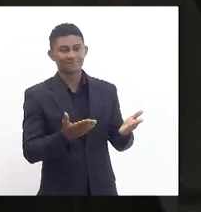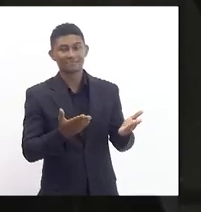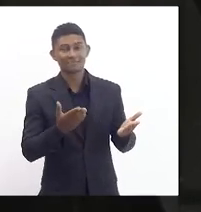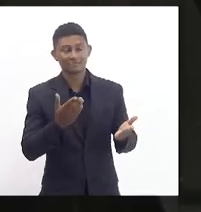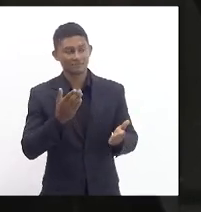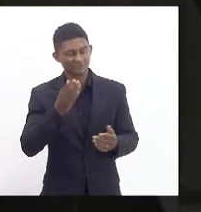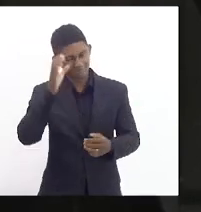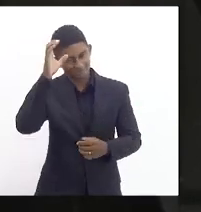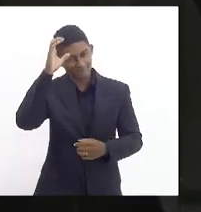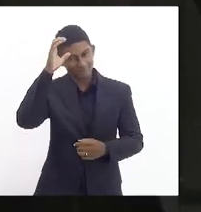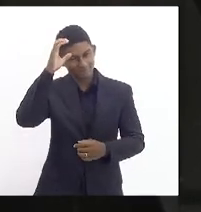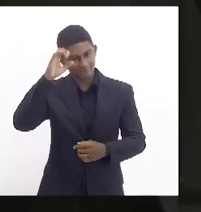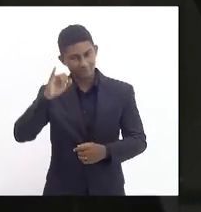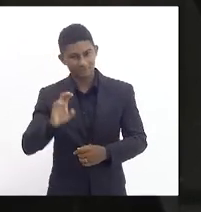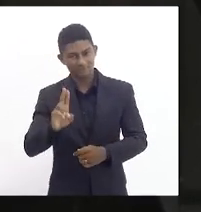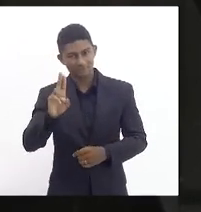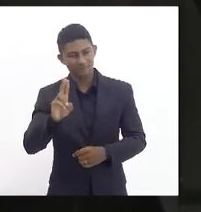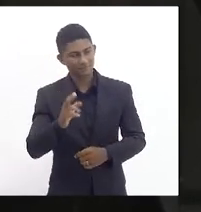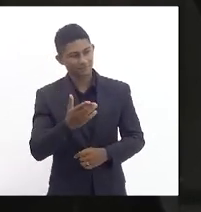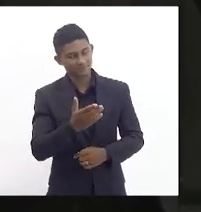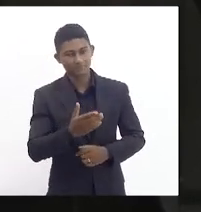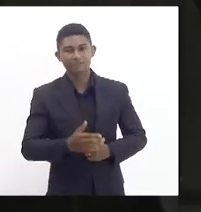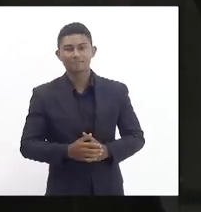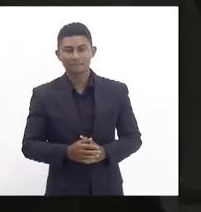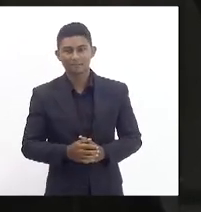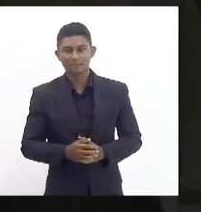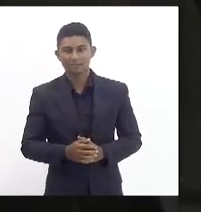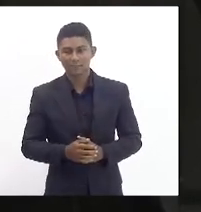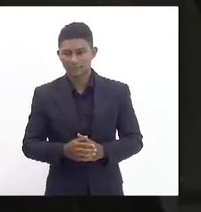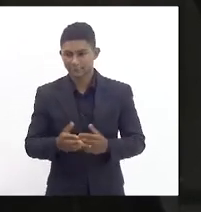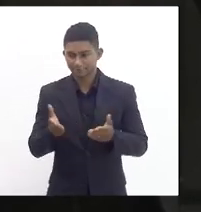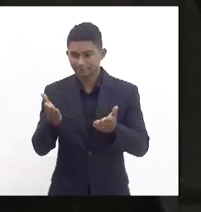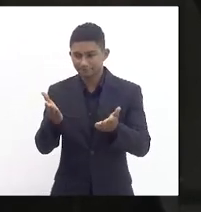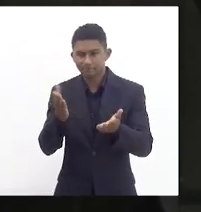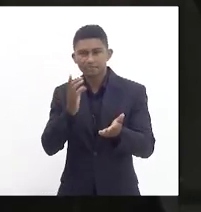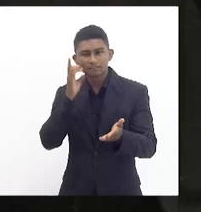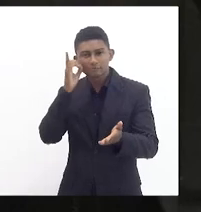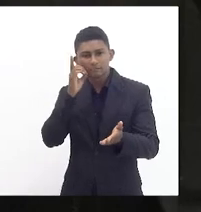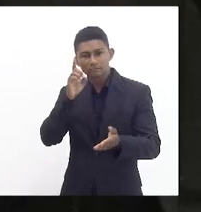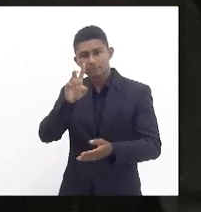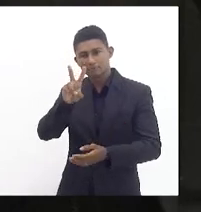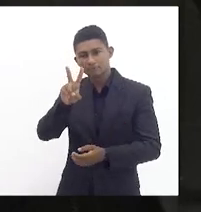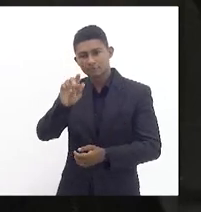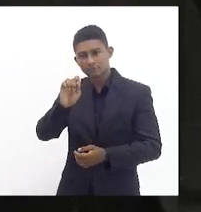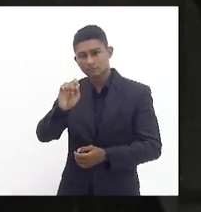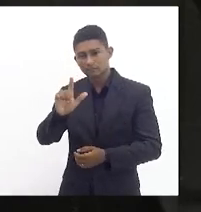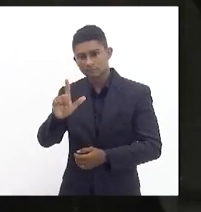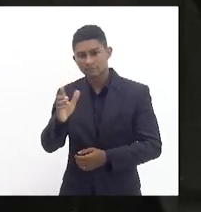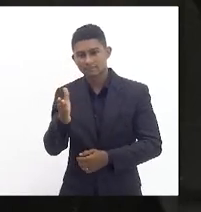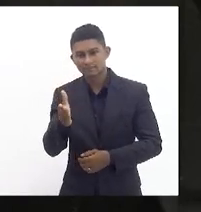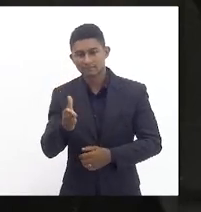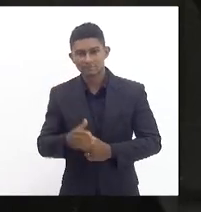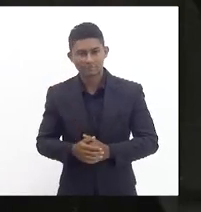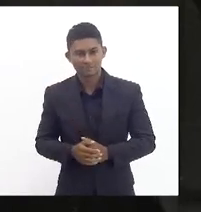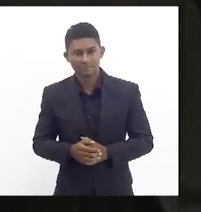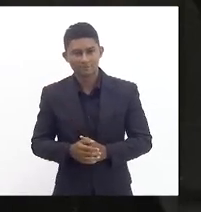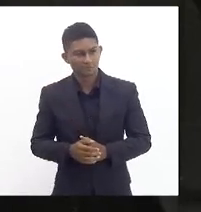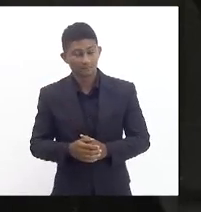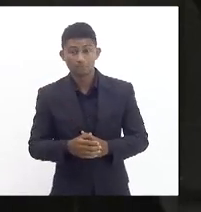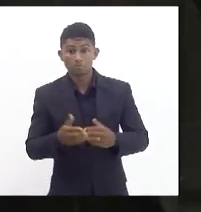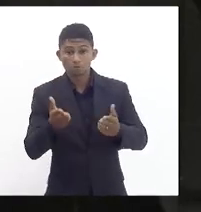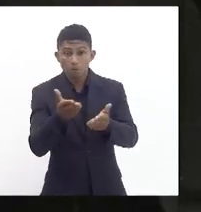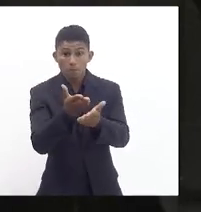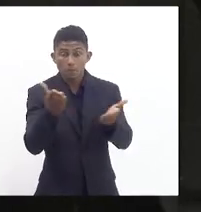deputada Tia Ju, senhor deputado Valda Ceasa, senhoras e